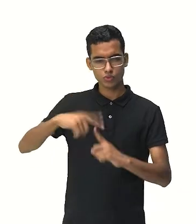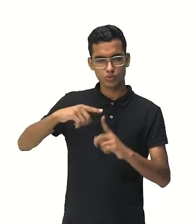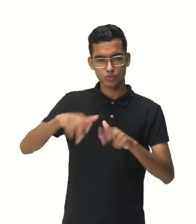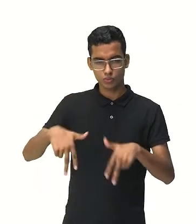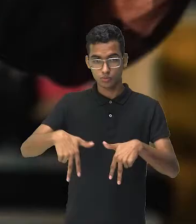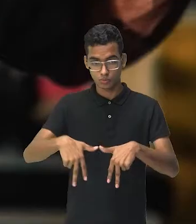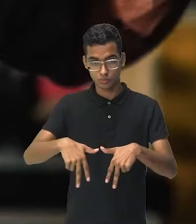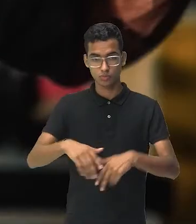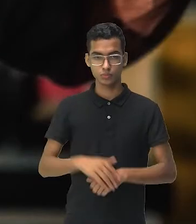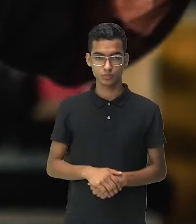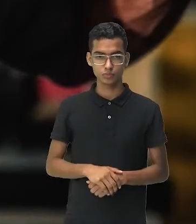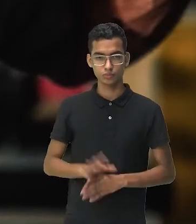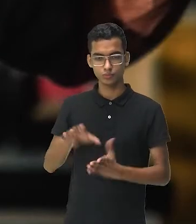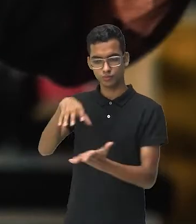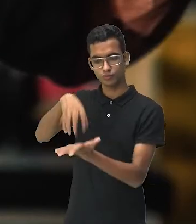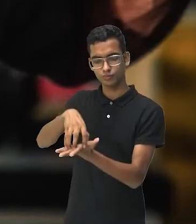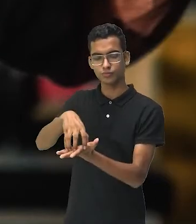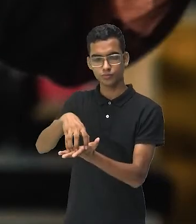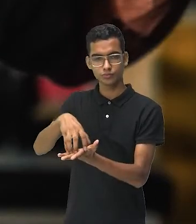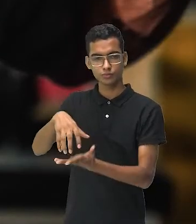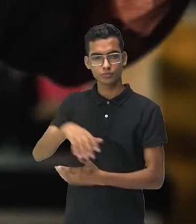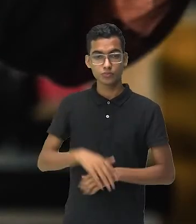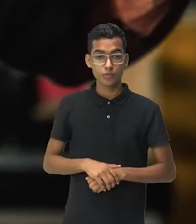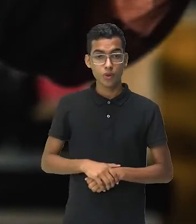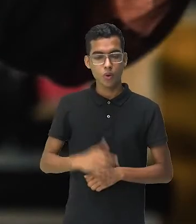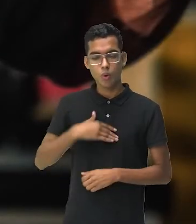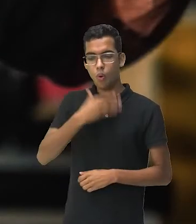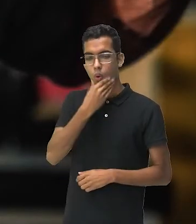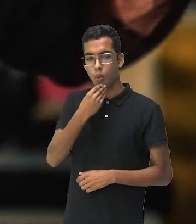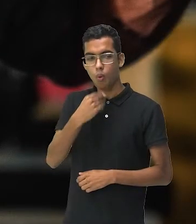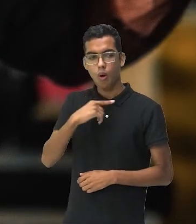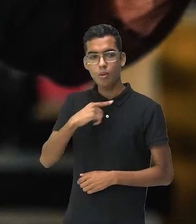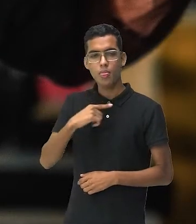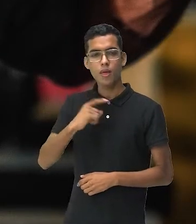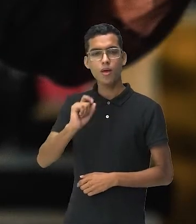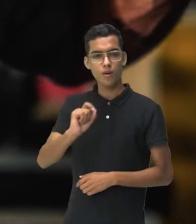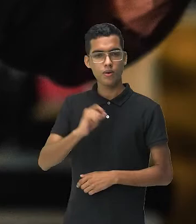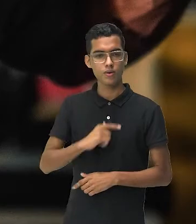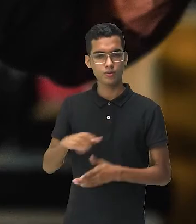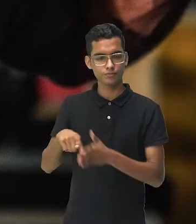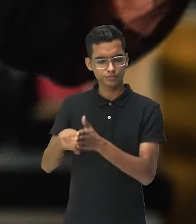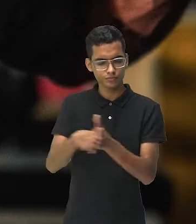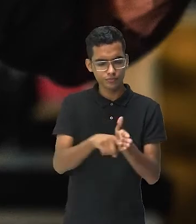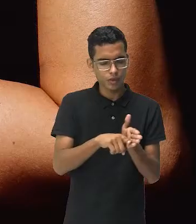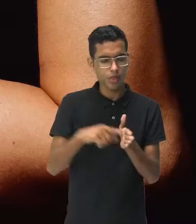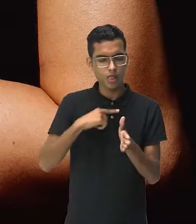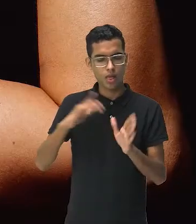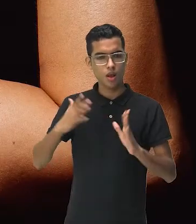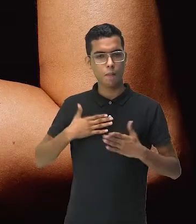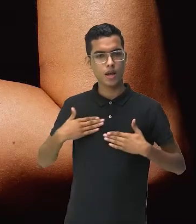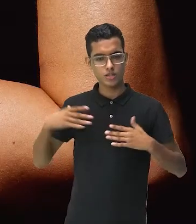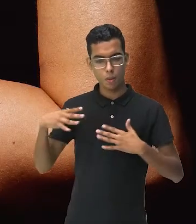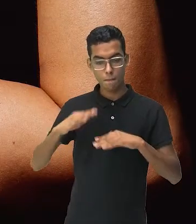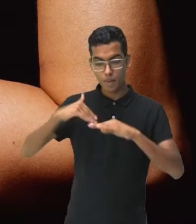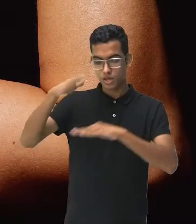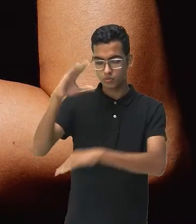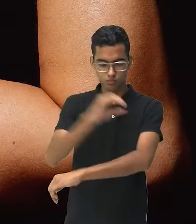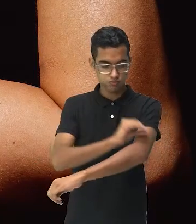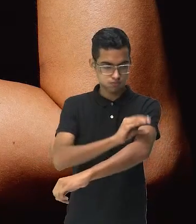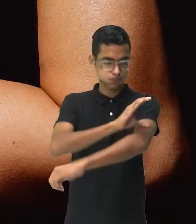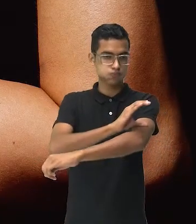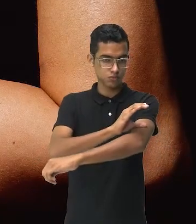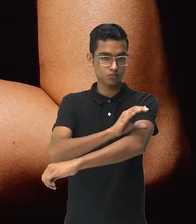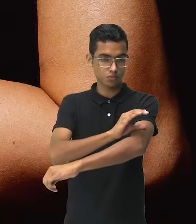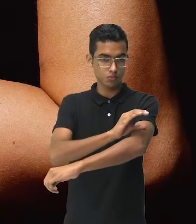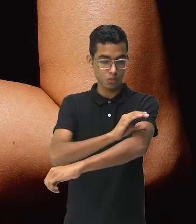do Esporte, os homens possuem maior massa muscular em termos relativos e absolutos, enquanto as mulheres possuem